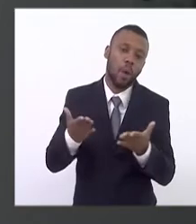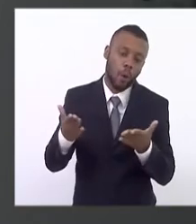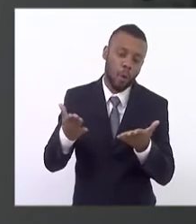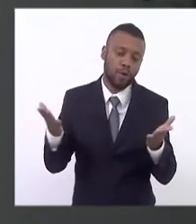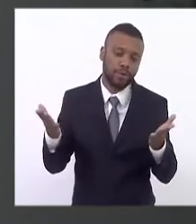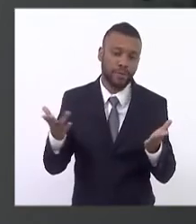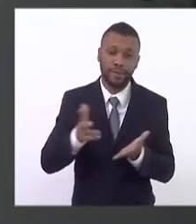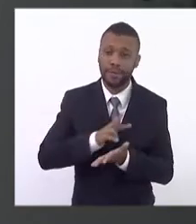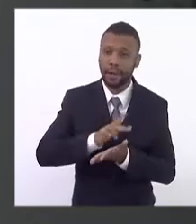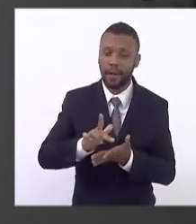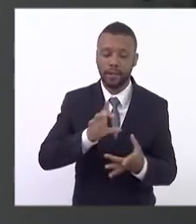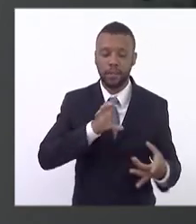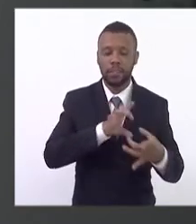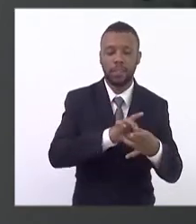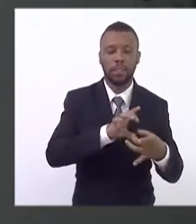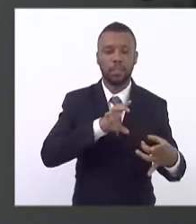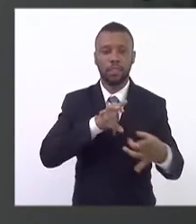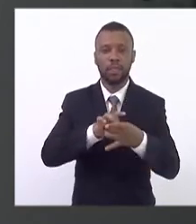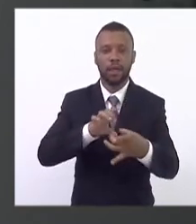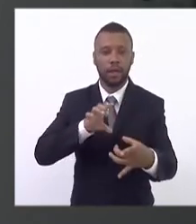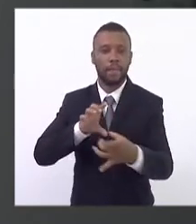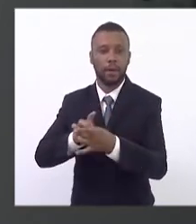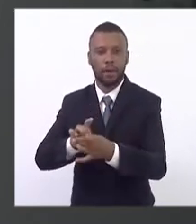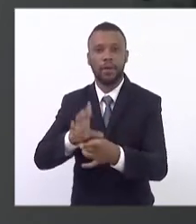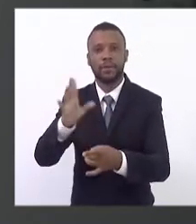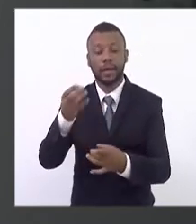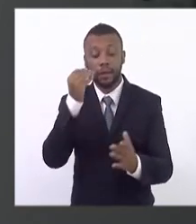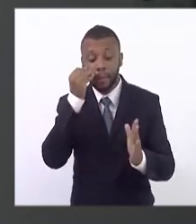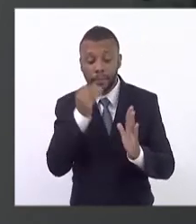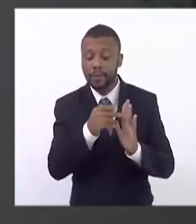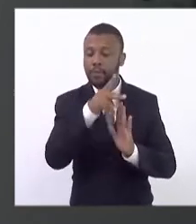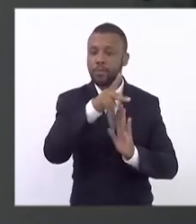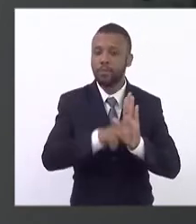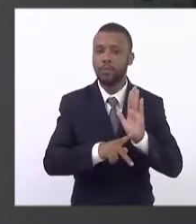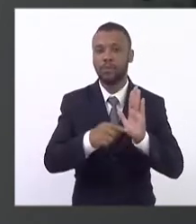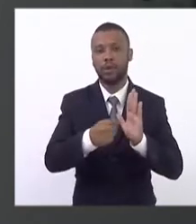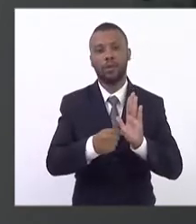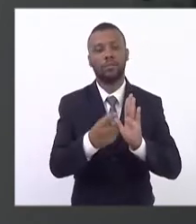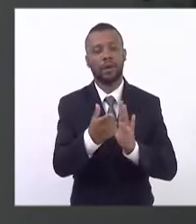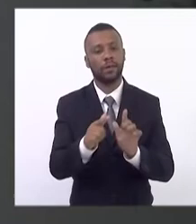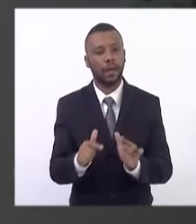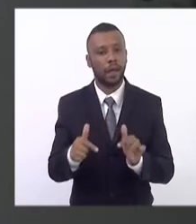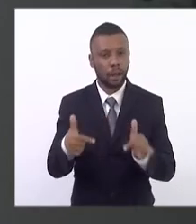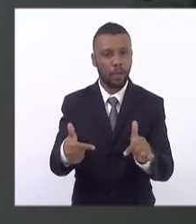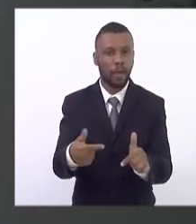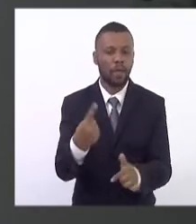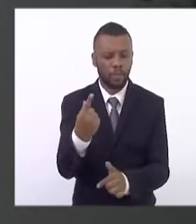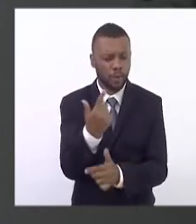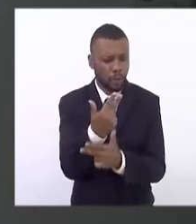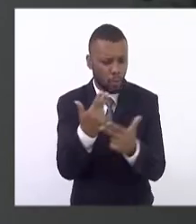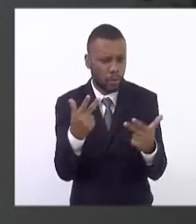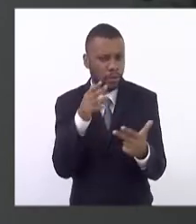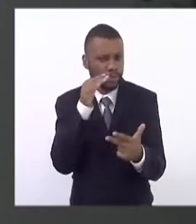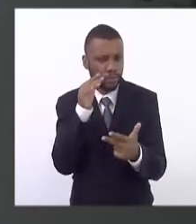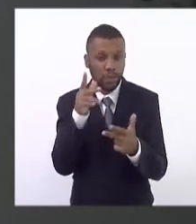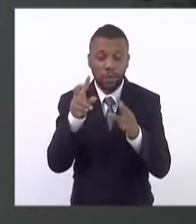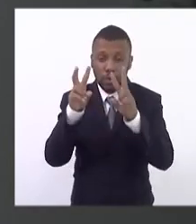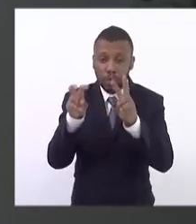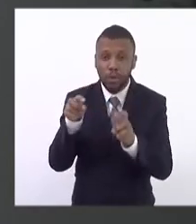Várias interligações já estão previstas em projeto para serem feitas. Uma curiosidade em relação a